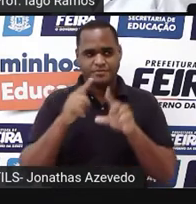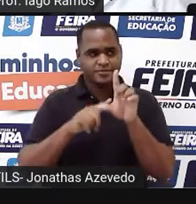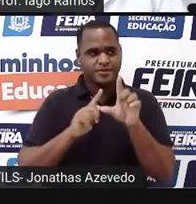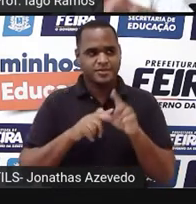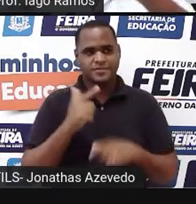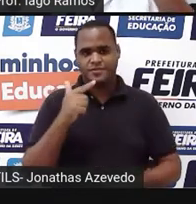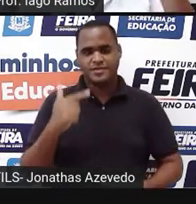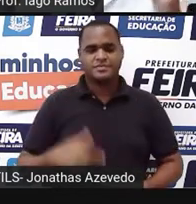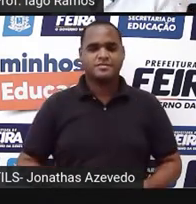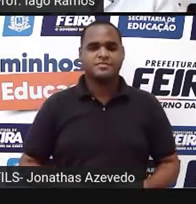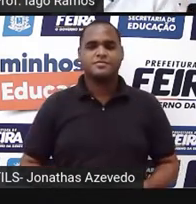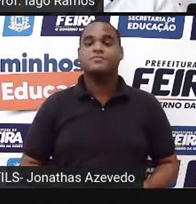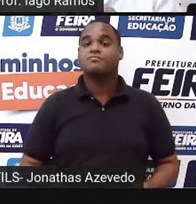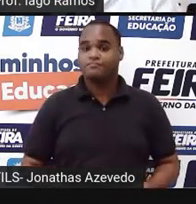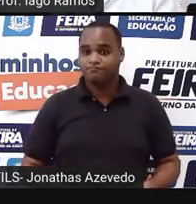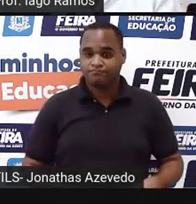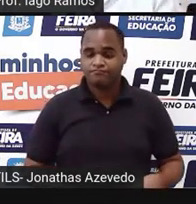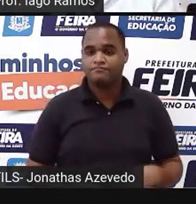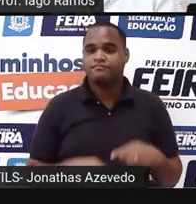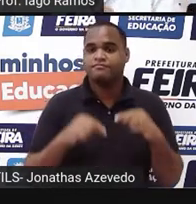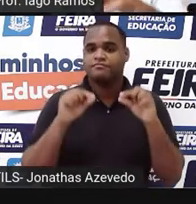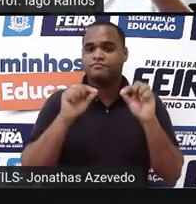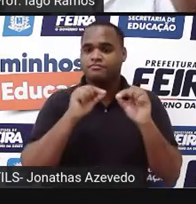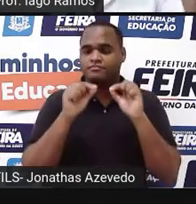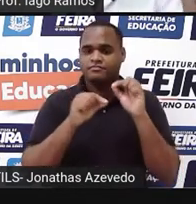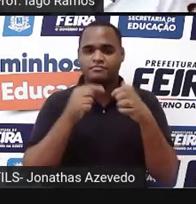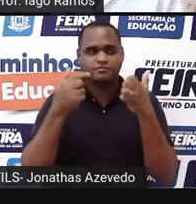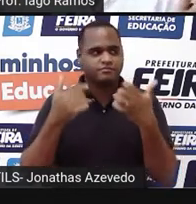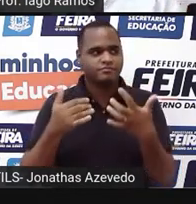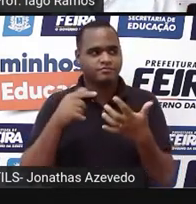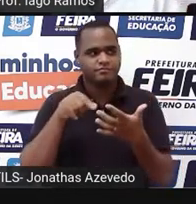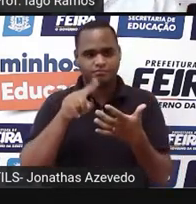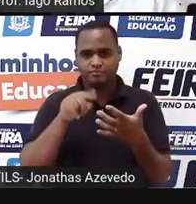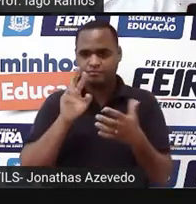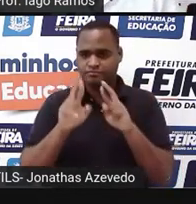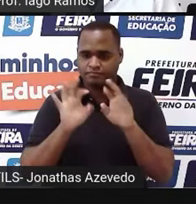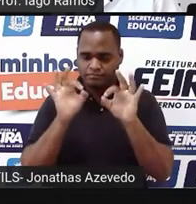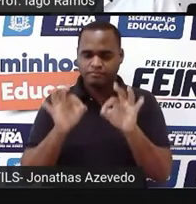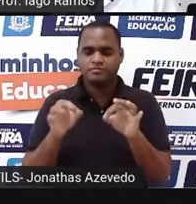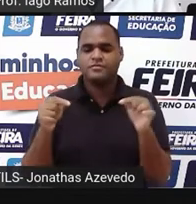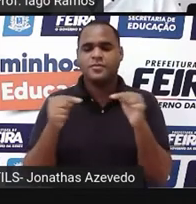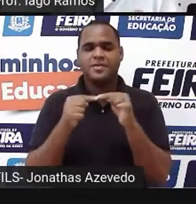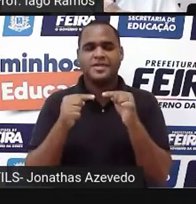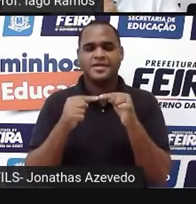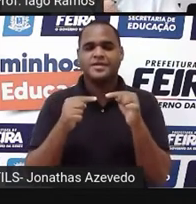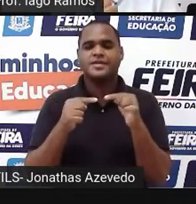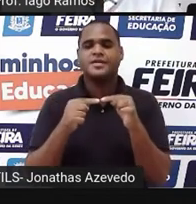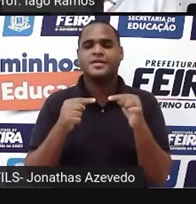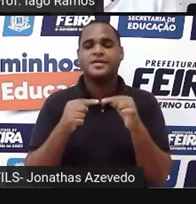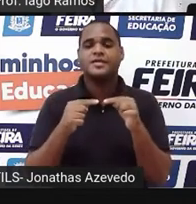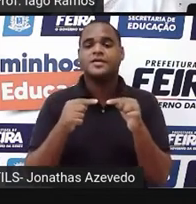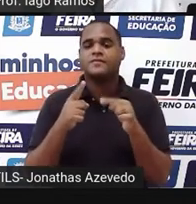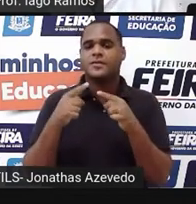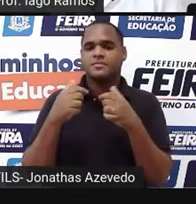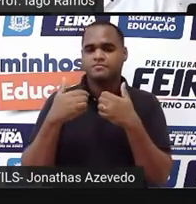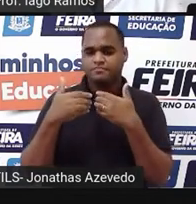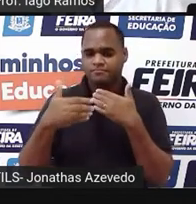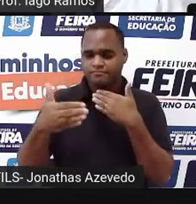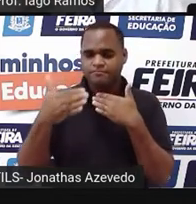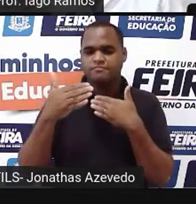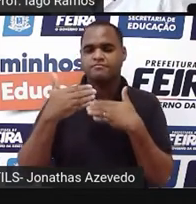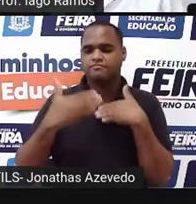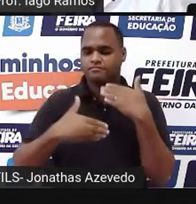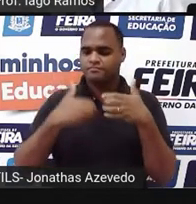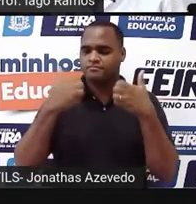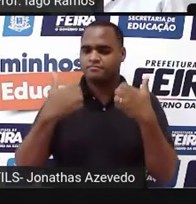bom? Então essa fórmula, né, essa receita, isso funciona como uma receita, a gente segue um passo a